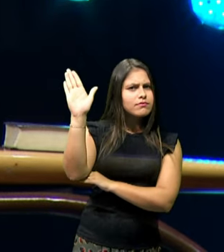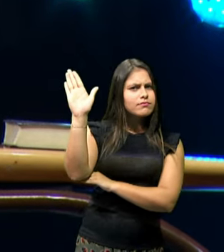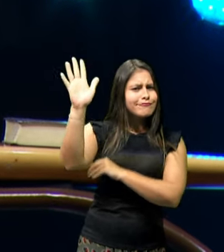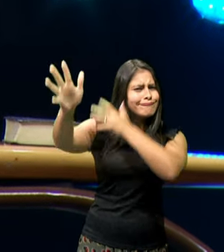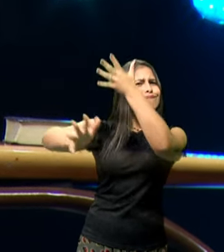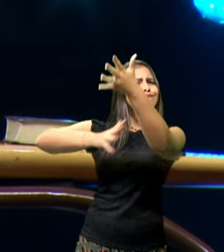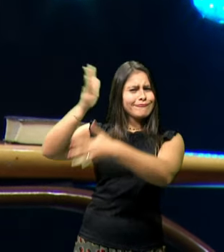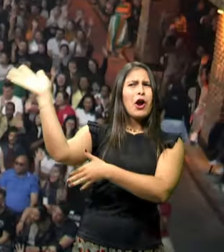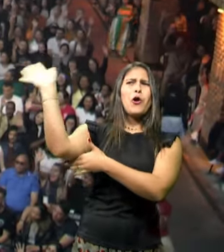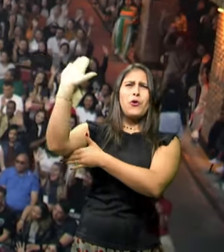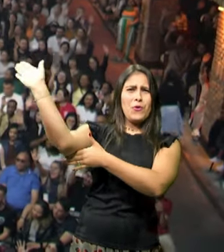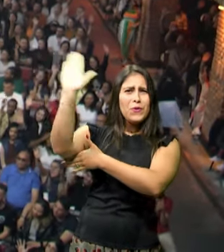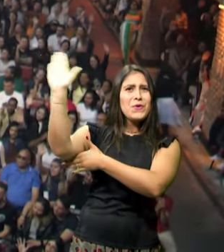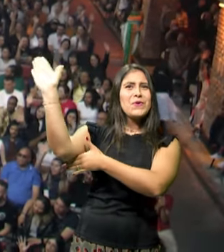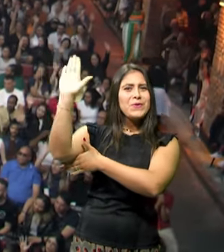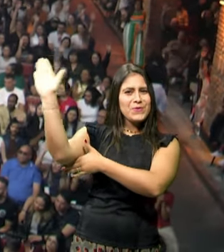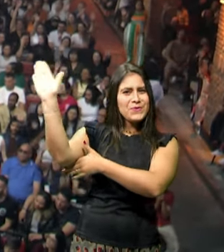aí.